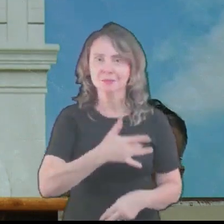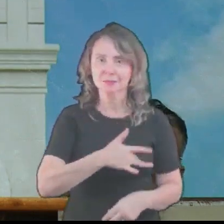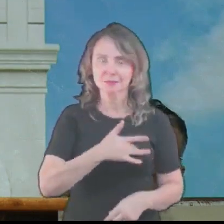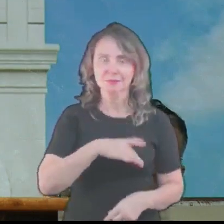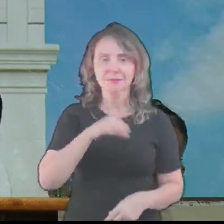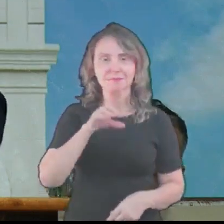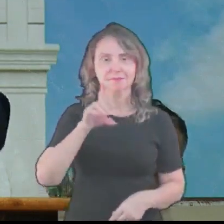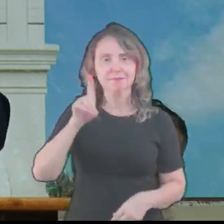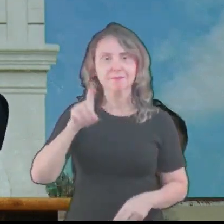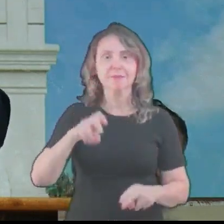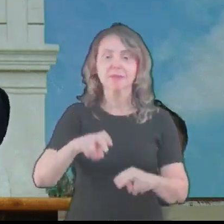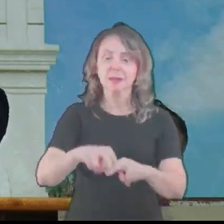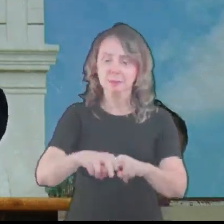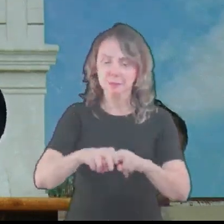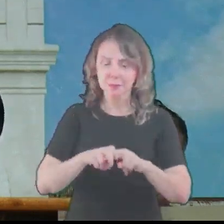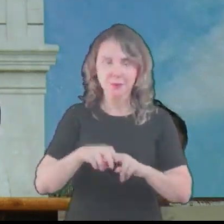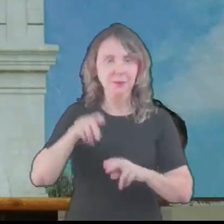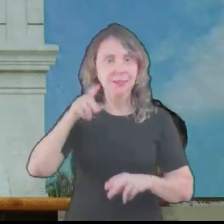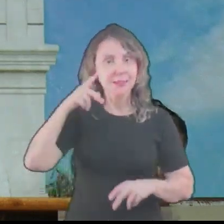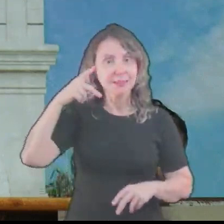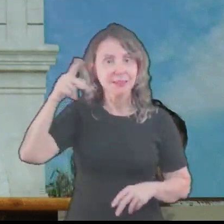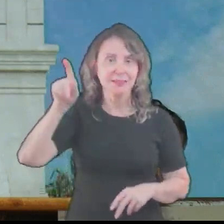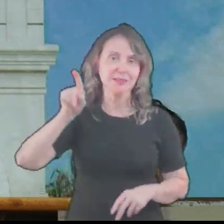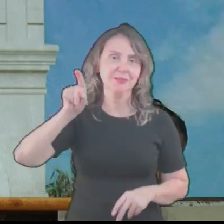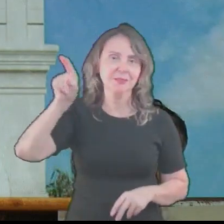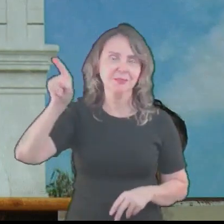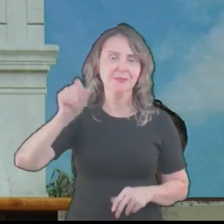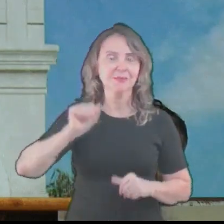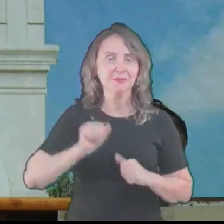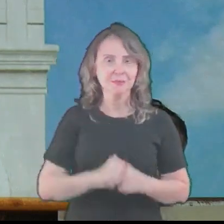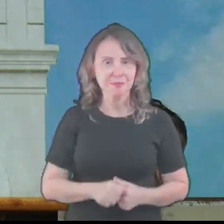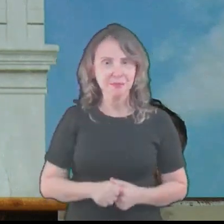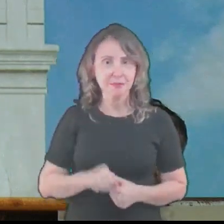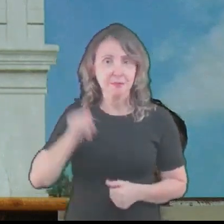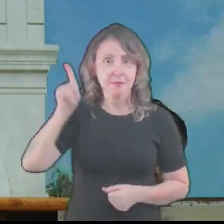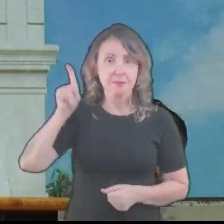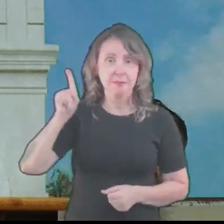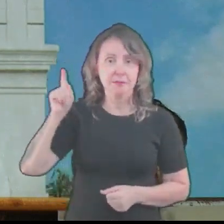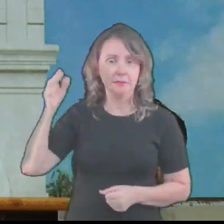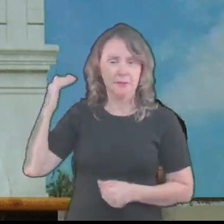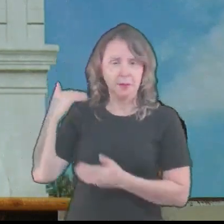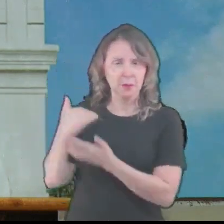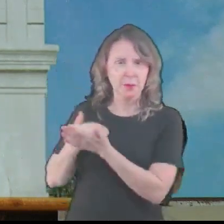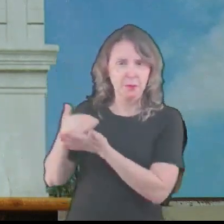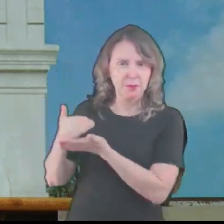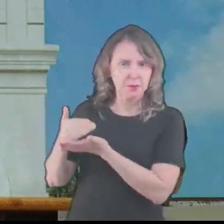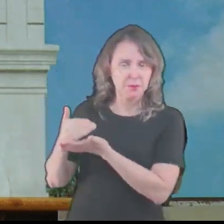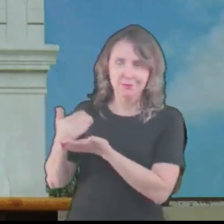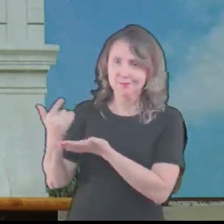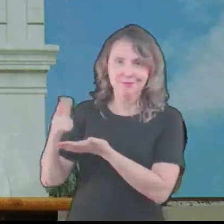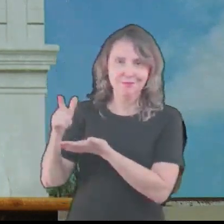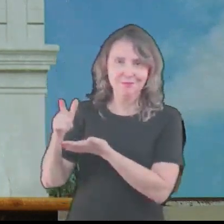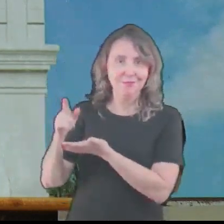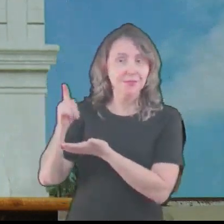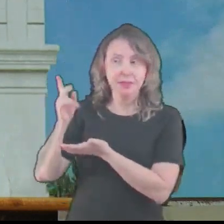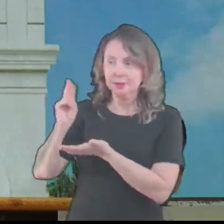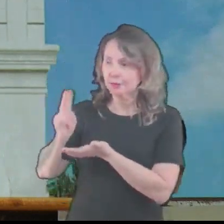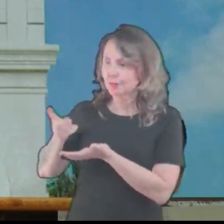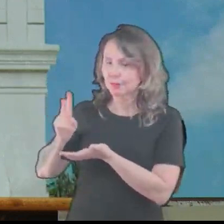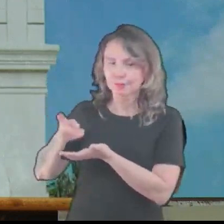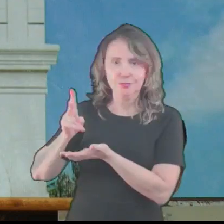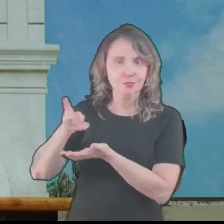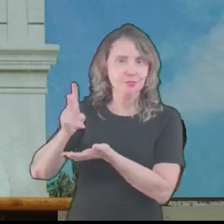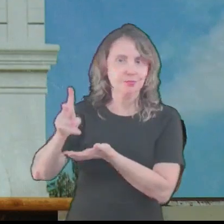dEle. Ele não tem princípio, não tem fim e nunca terá.